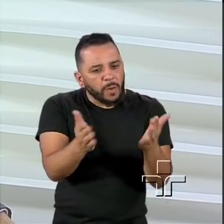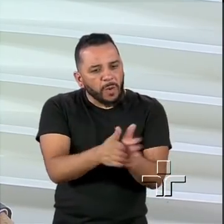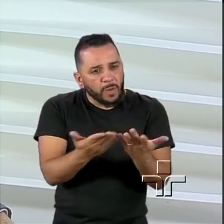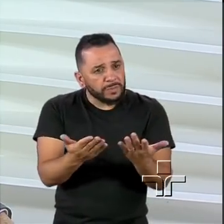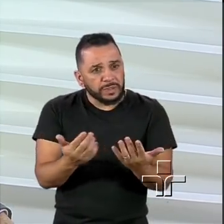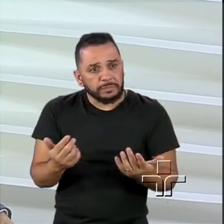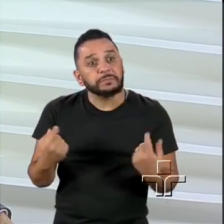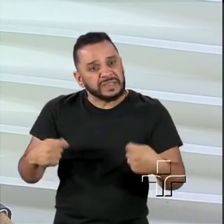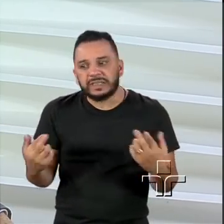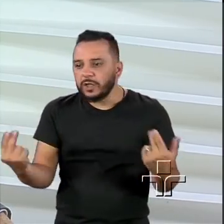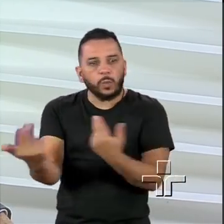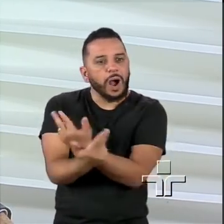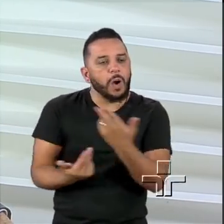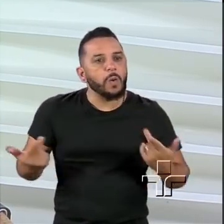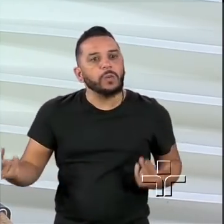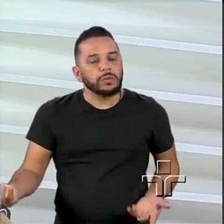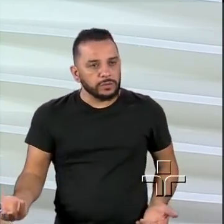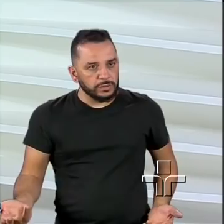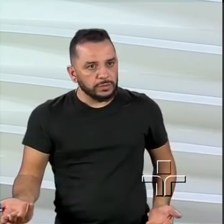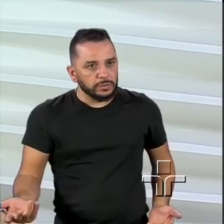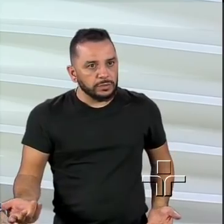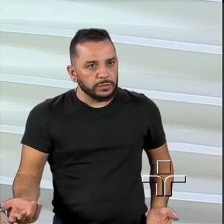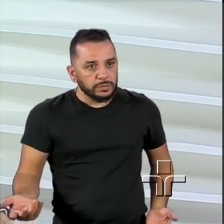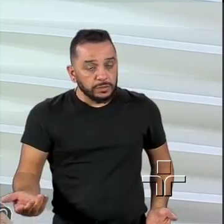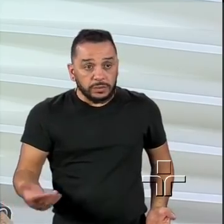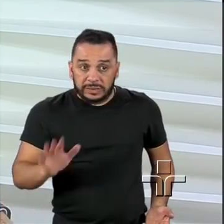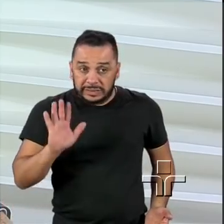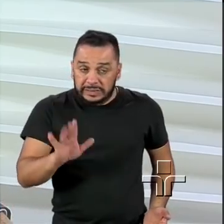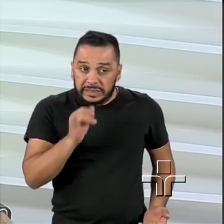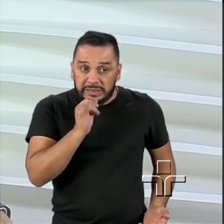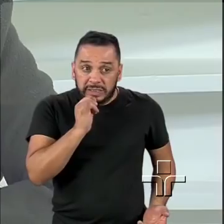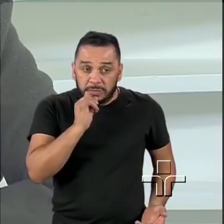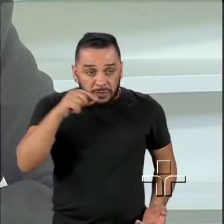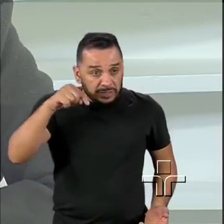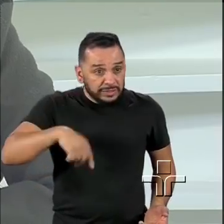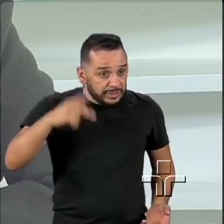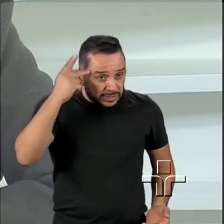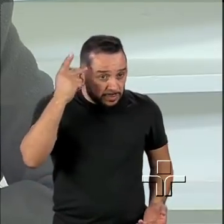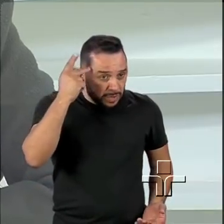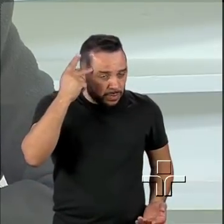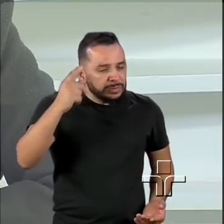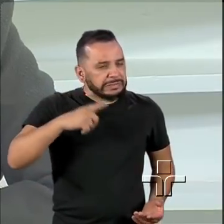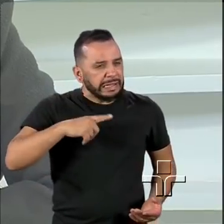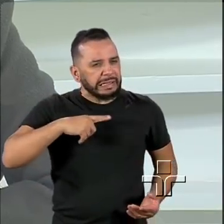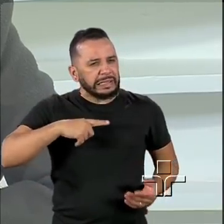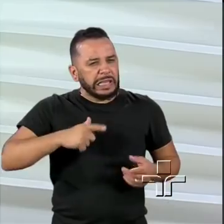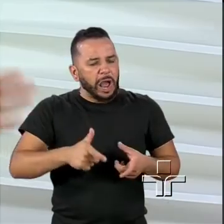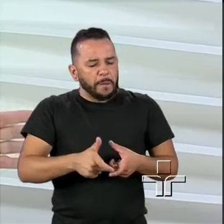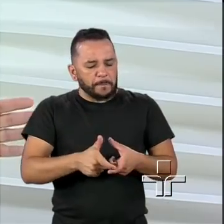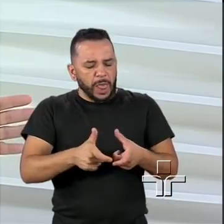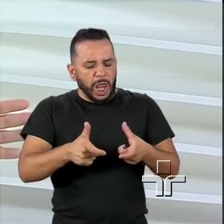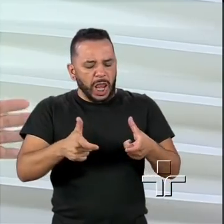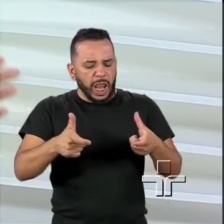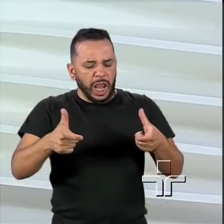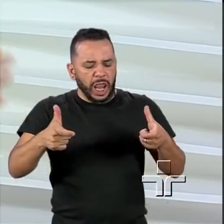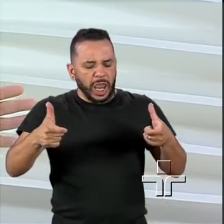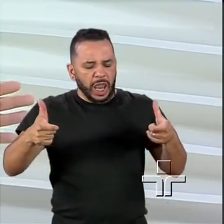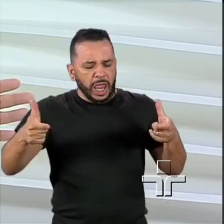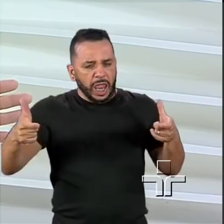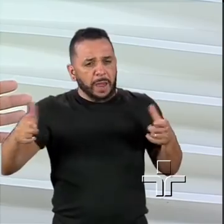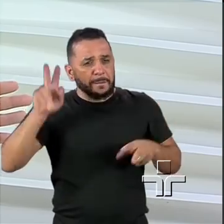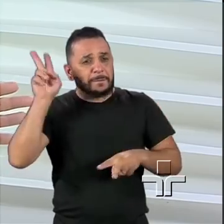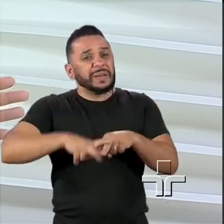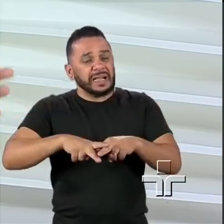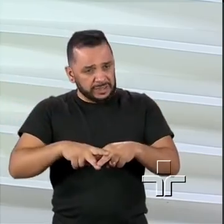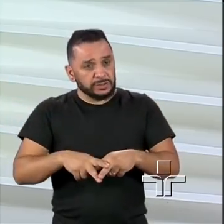teríamos per capita a maior população carcerária do mundo. Nós estamos condenando a nossa juventude Já inteira. É a maior